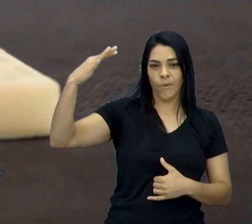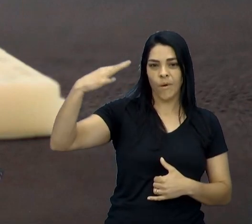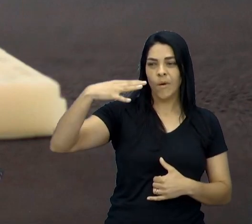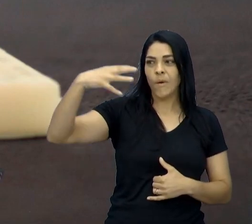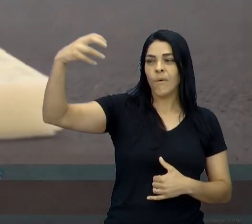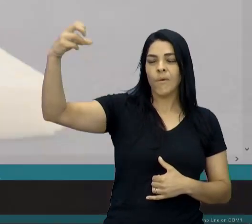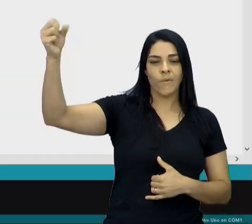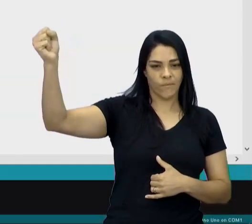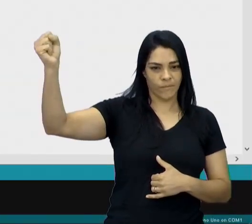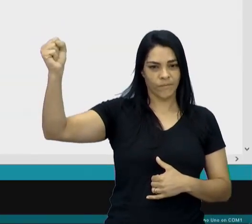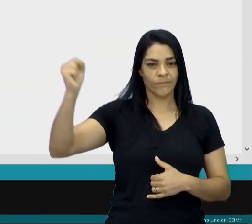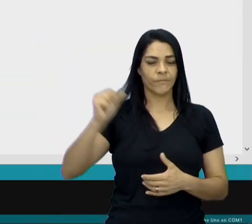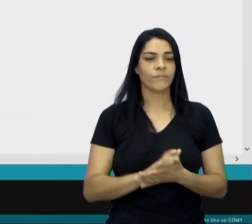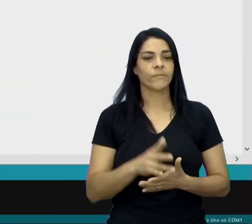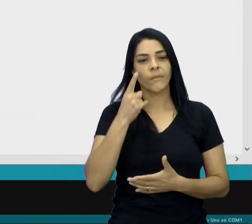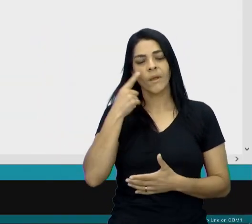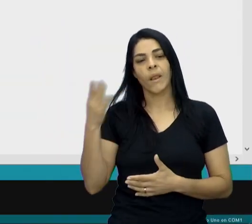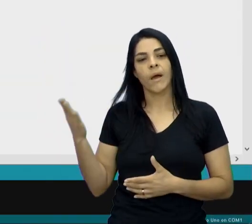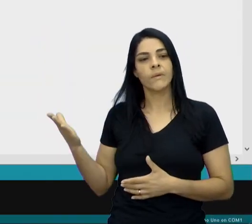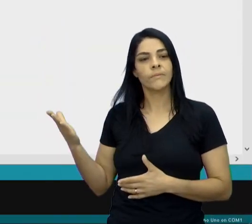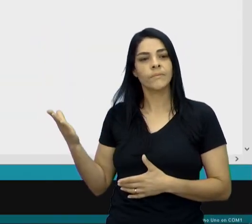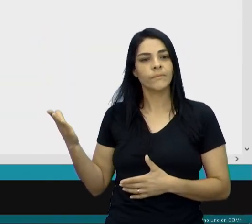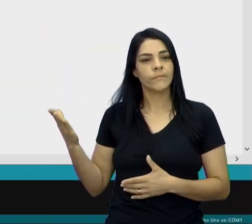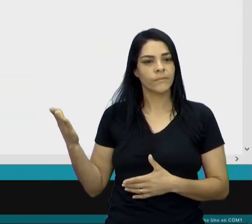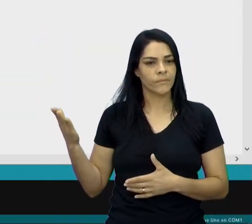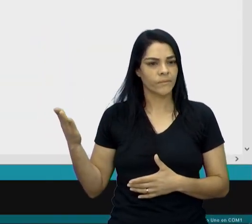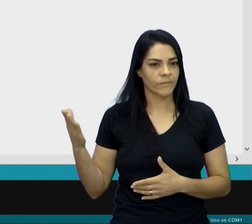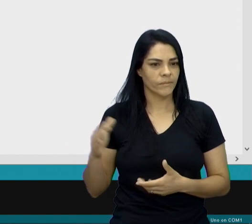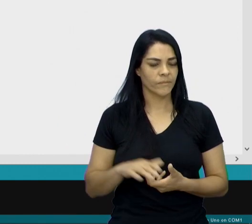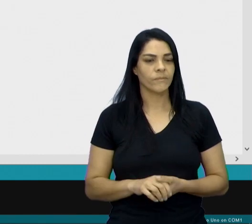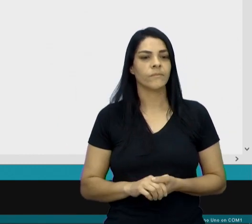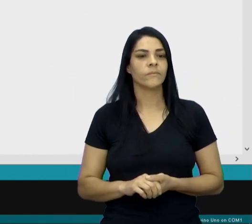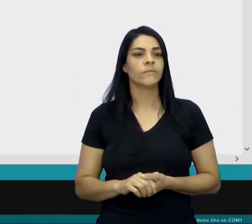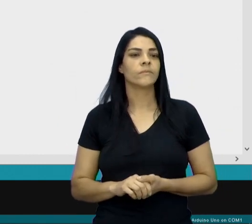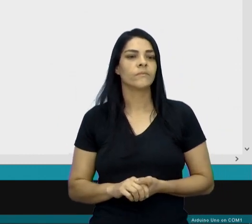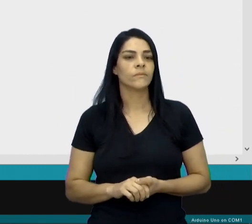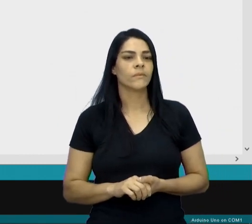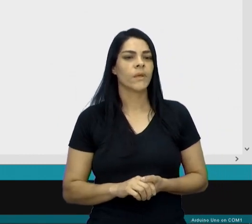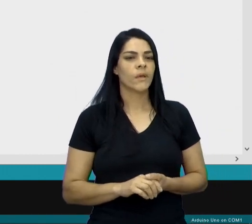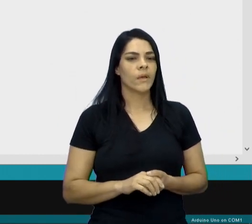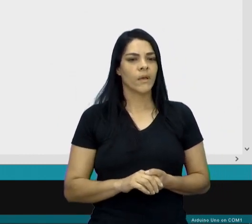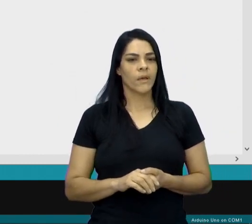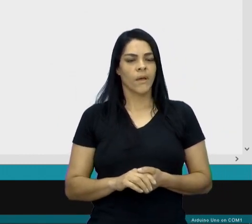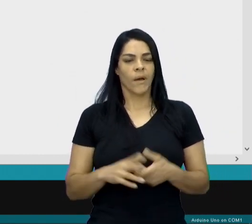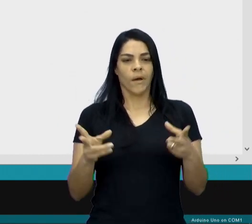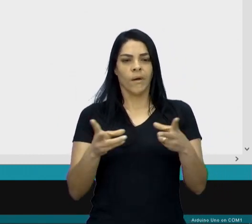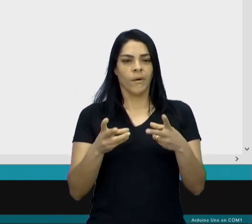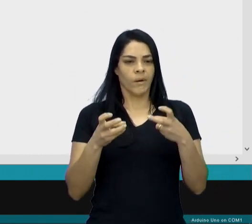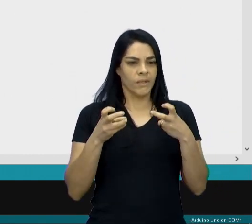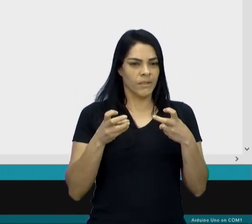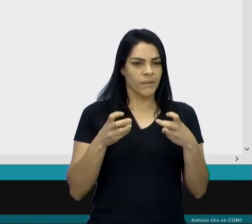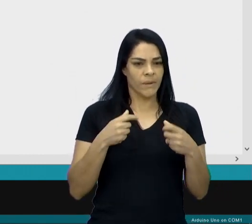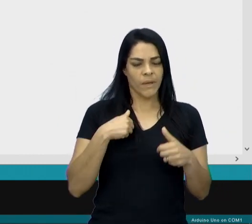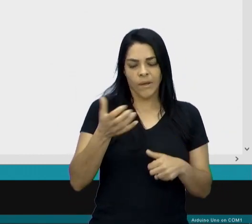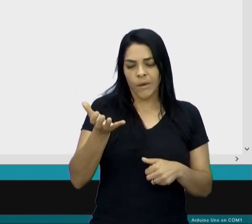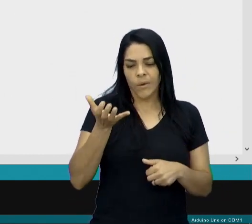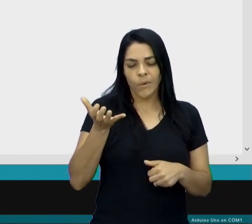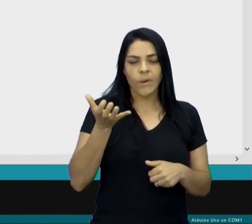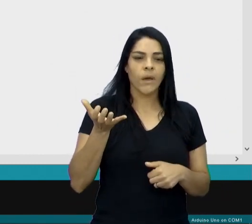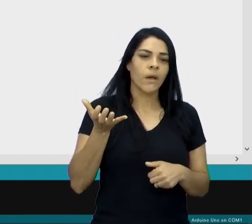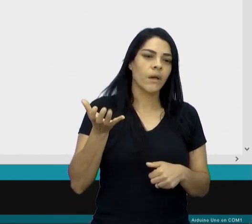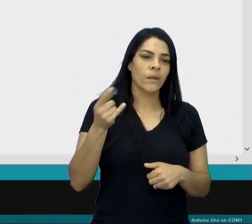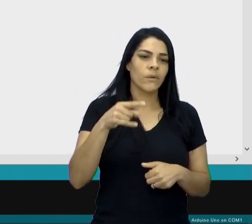Então, lá no pino, dá uma olhadinha, ó. No pino dos LEDs e no pino do áudio, você tem que colocar assim, ó. Eu quero que